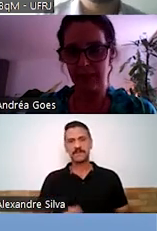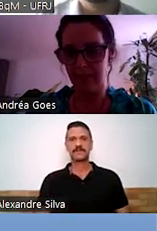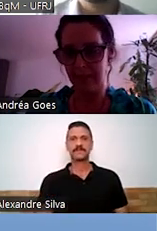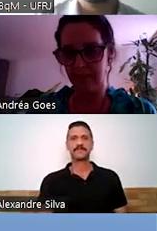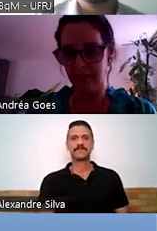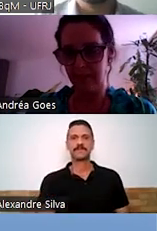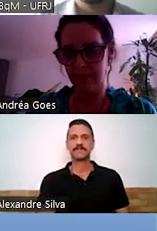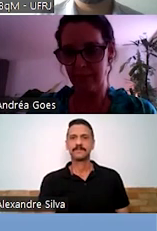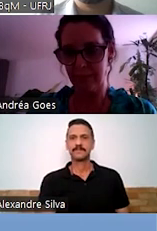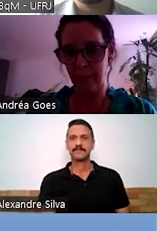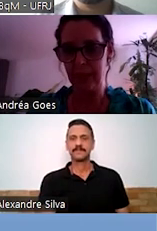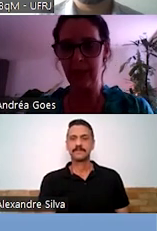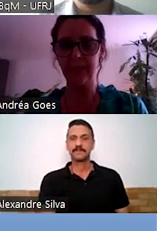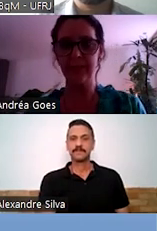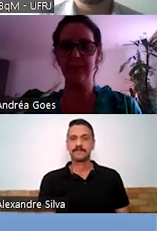Obrigada.